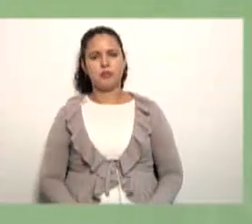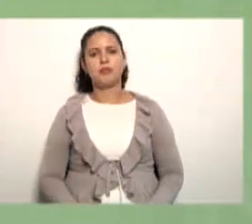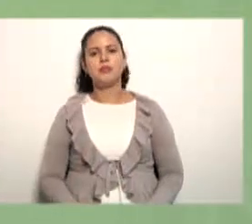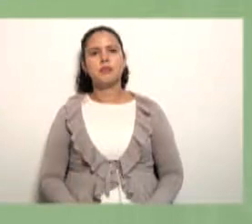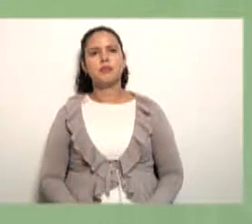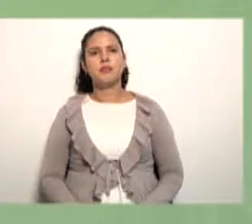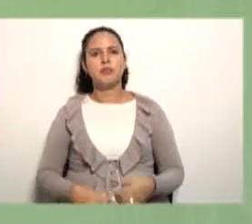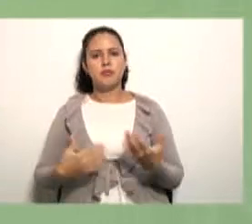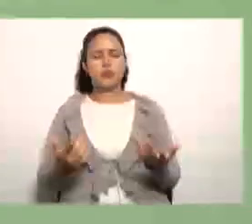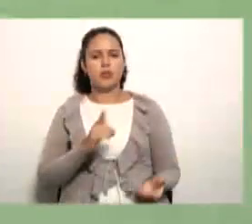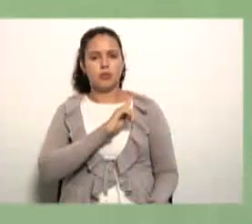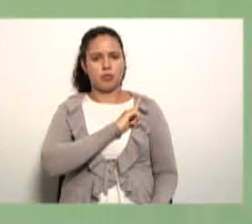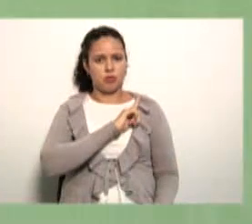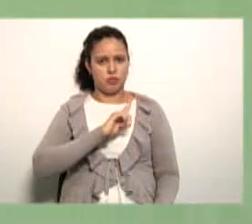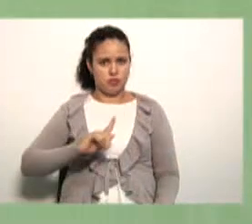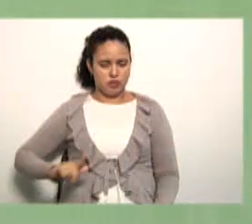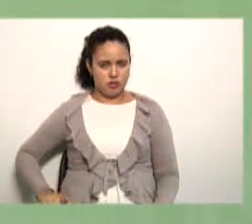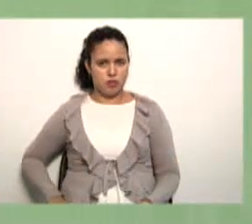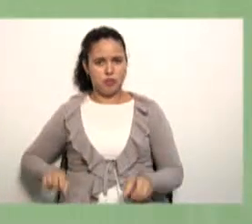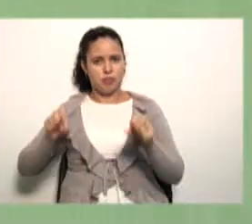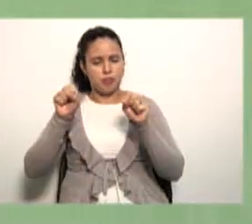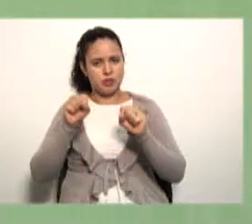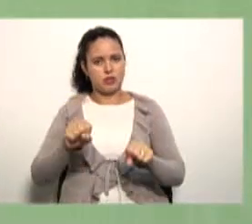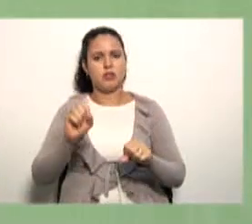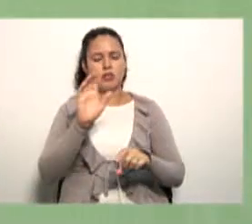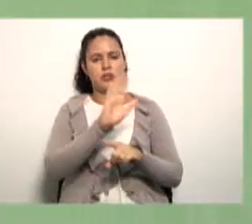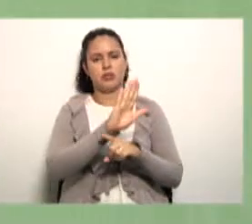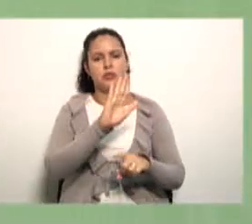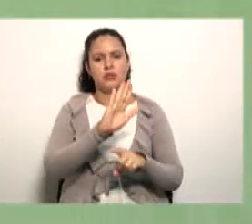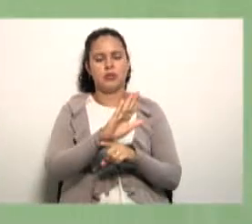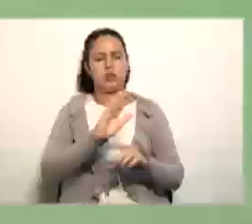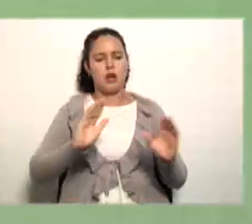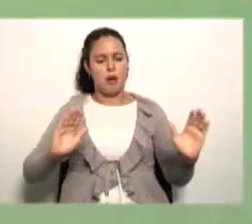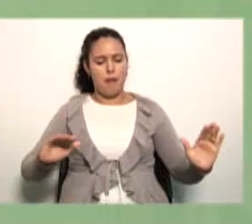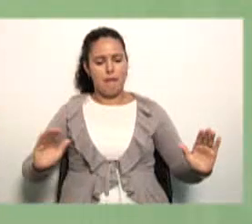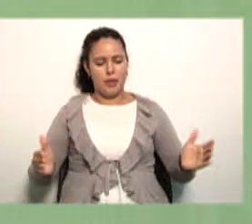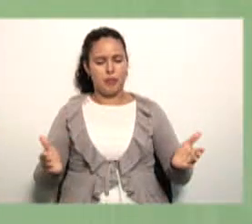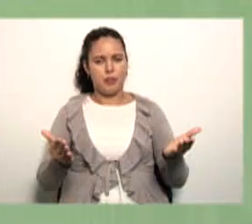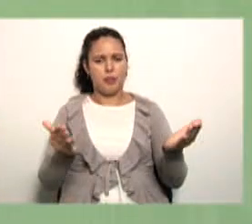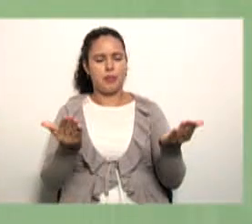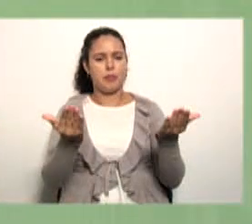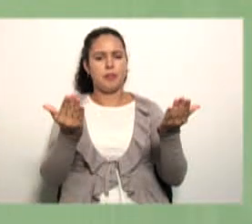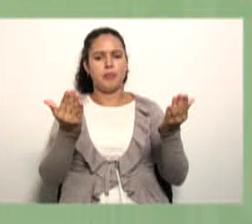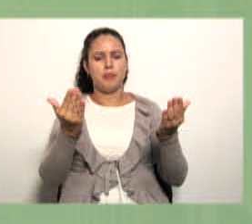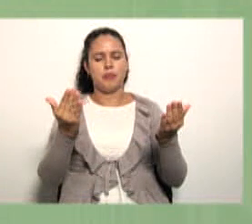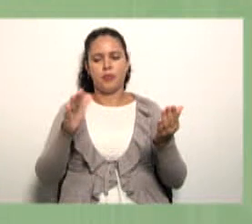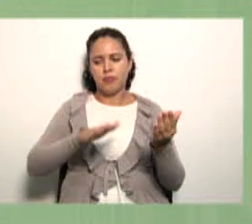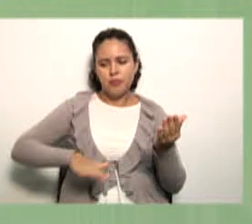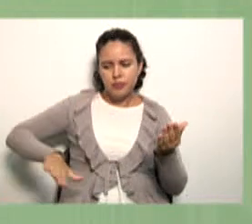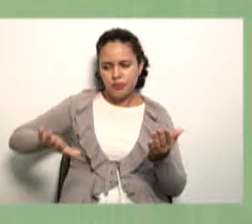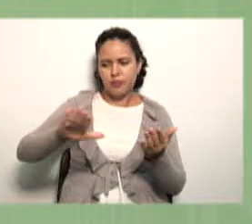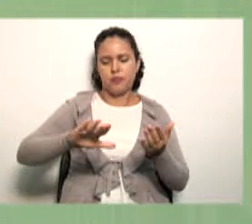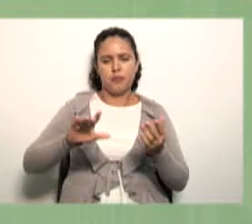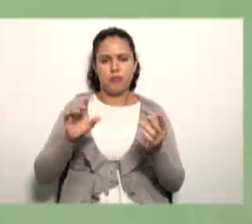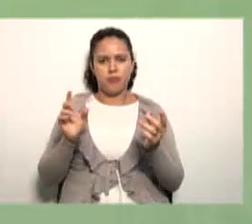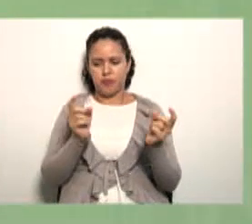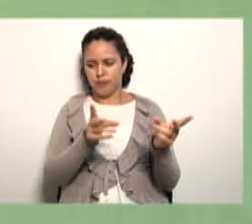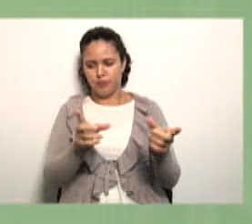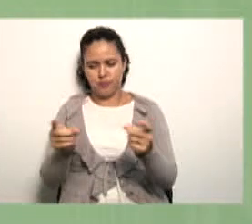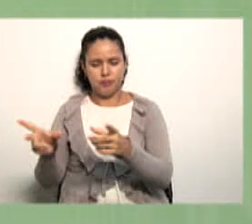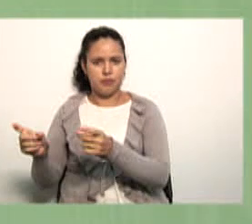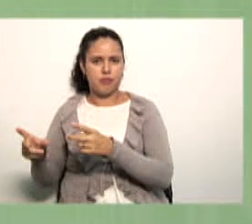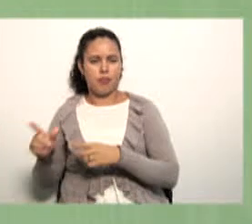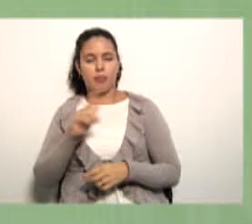governos podem ajudar a melhorar os resultados do mercado. O governo